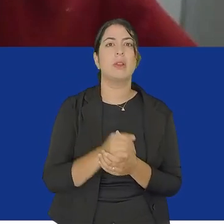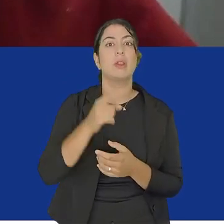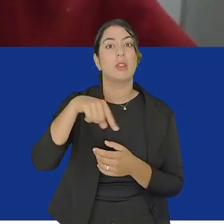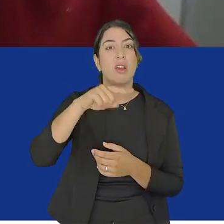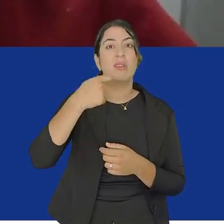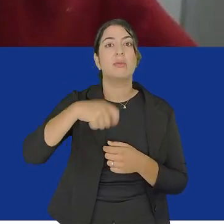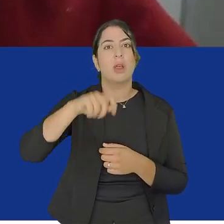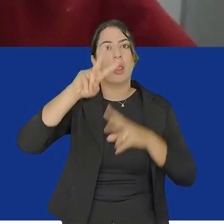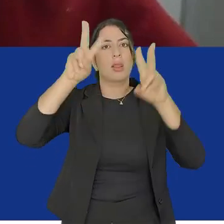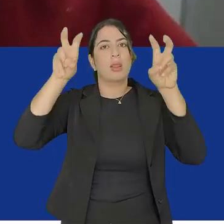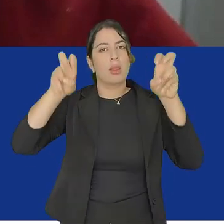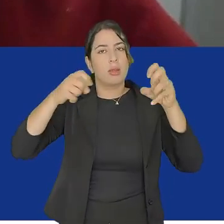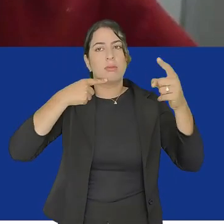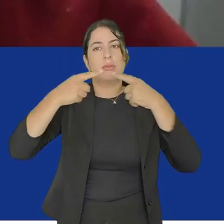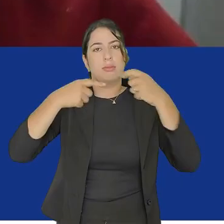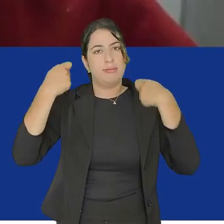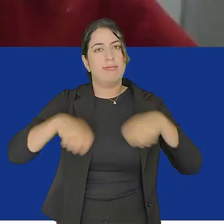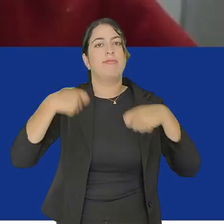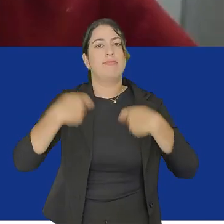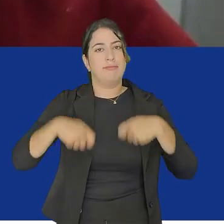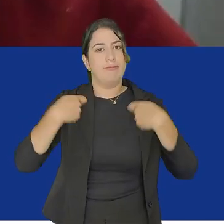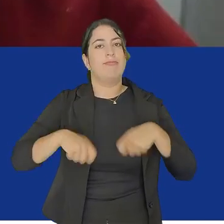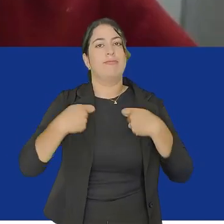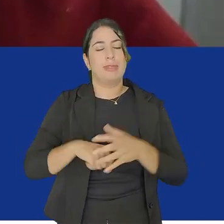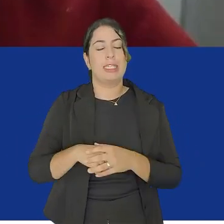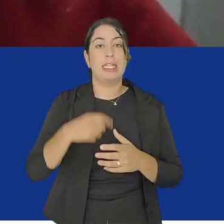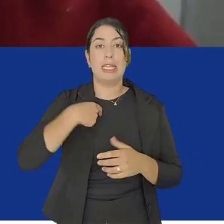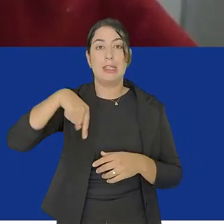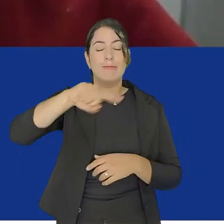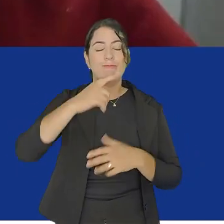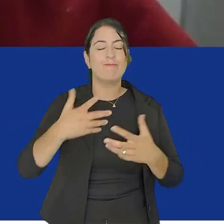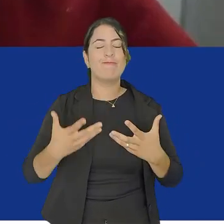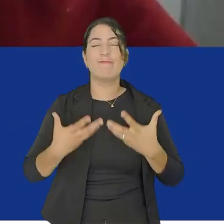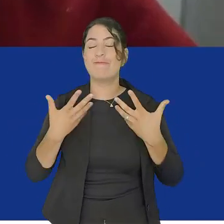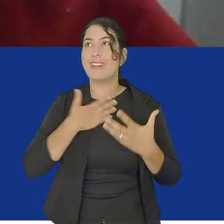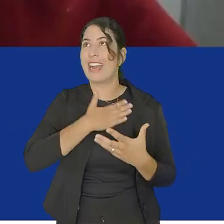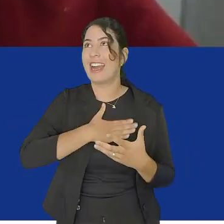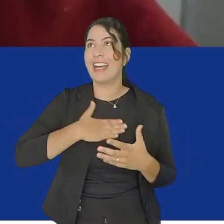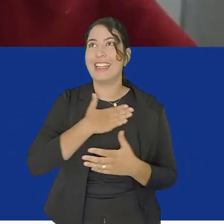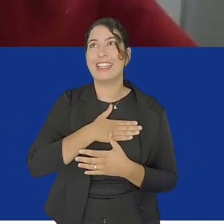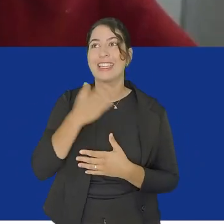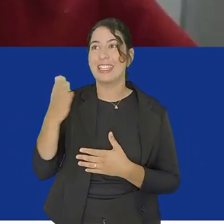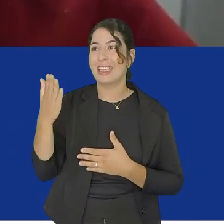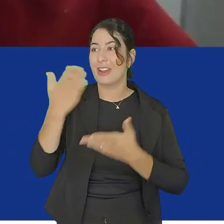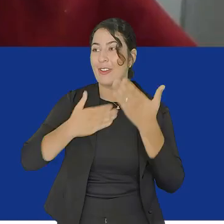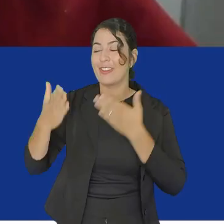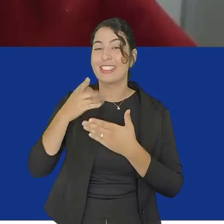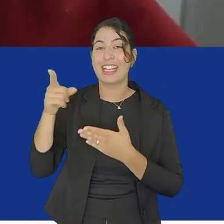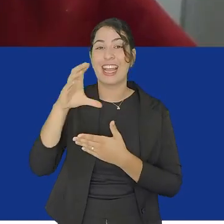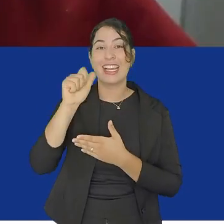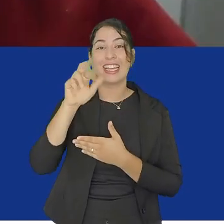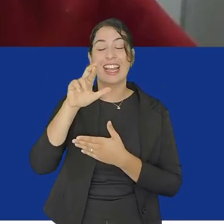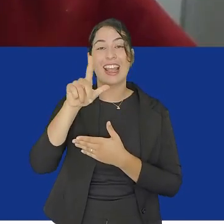muito falar sobre esse tema. E é uma alegria compartilhar com a Carla também, que tive a